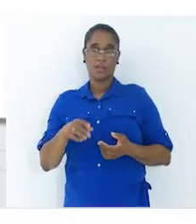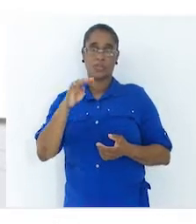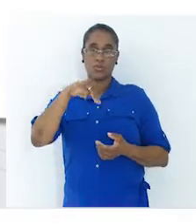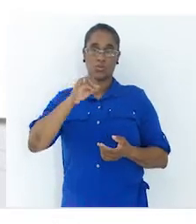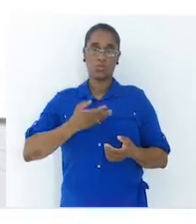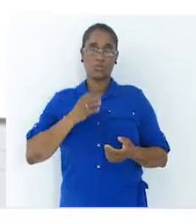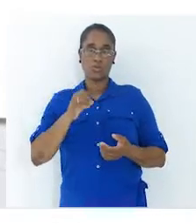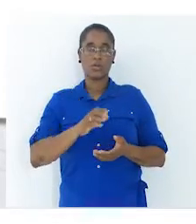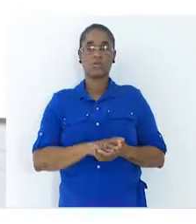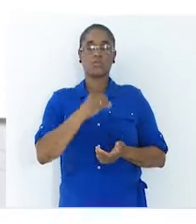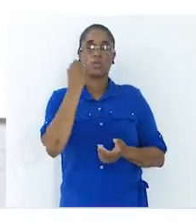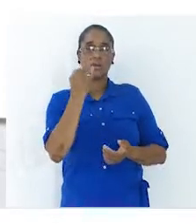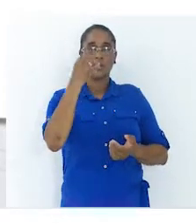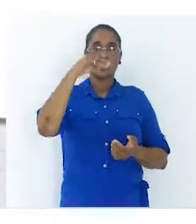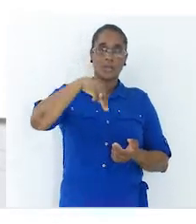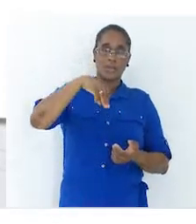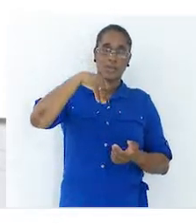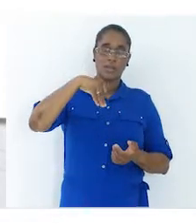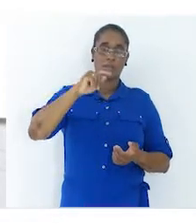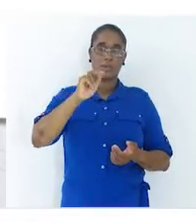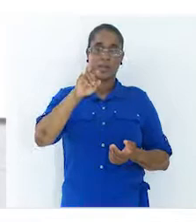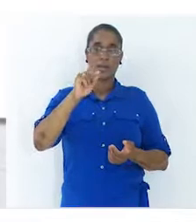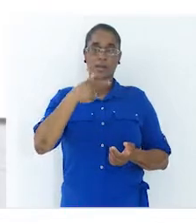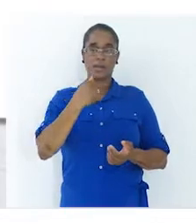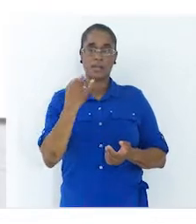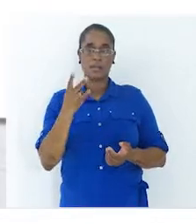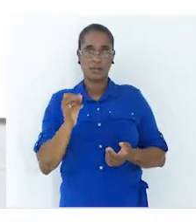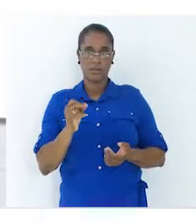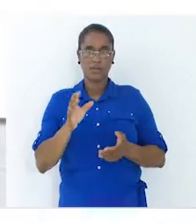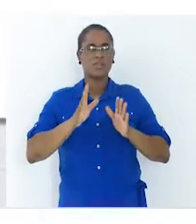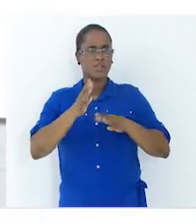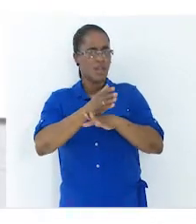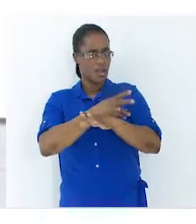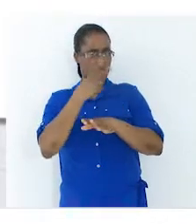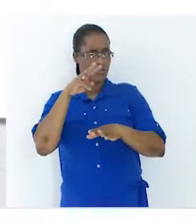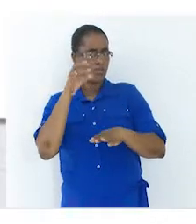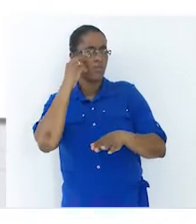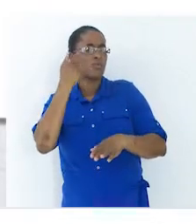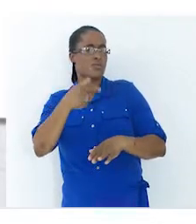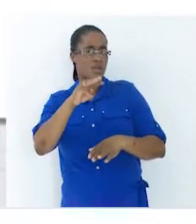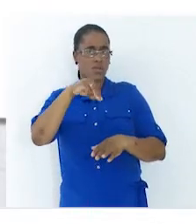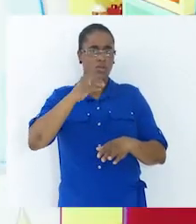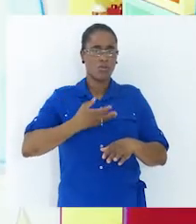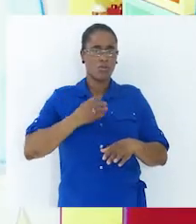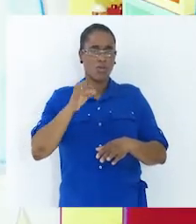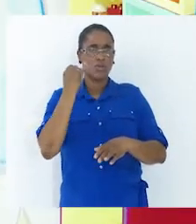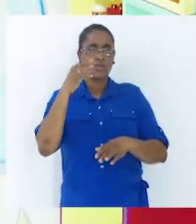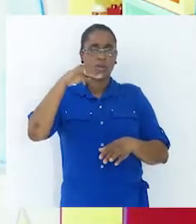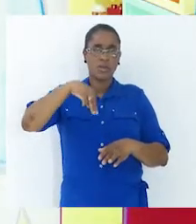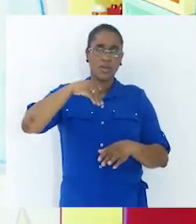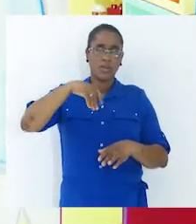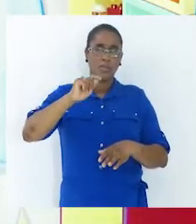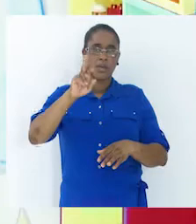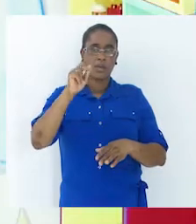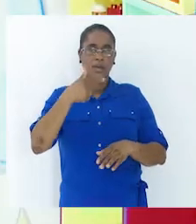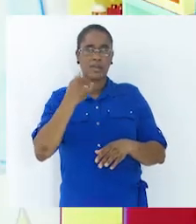modo imperativo. Já vimos isso e como tem o modo imperativo, a predominância da função da linguagem,